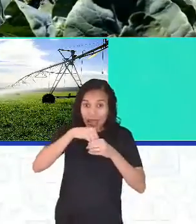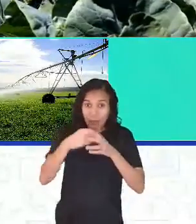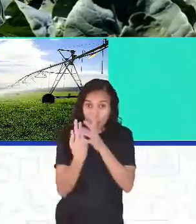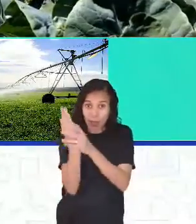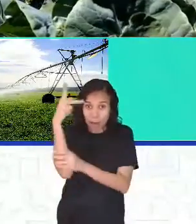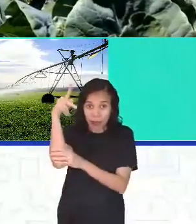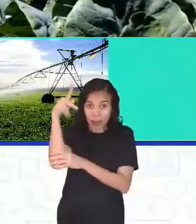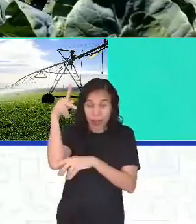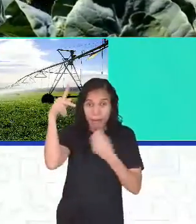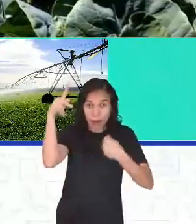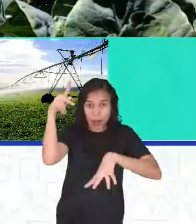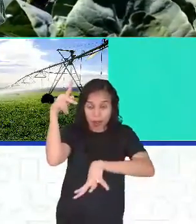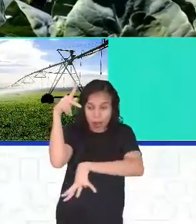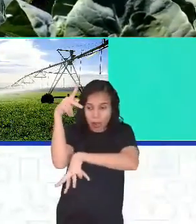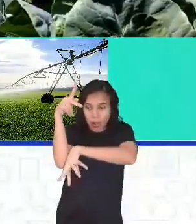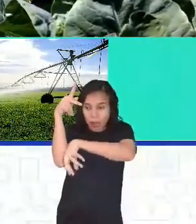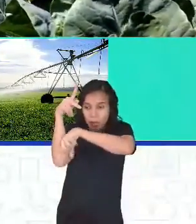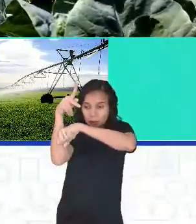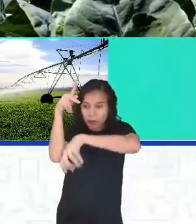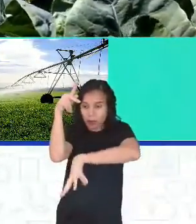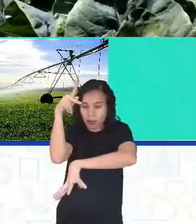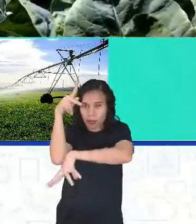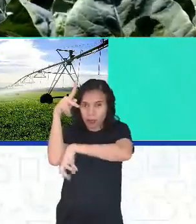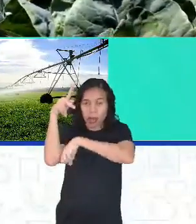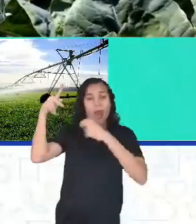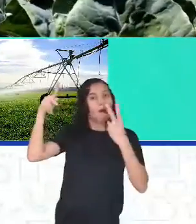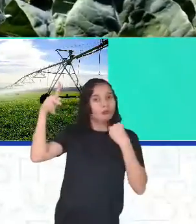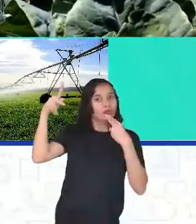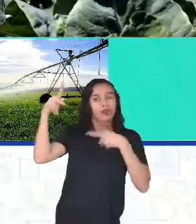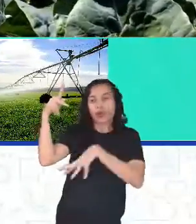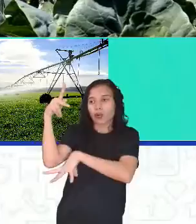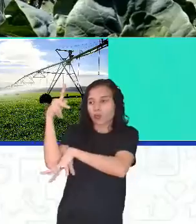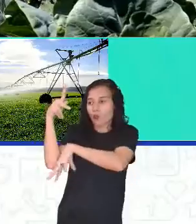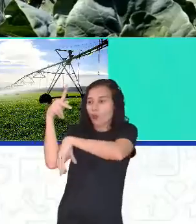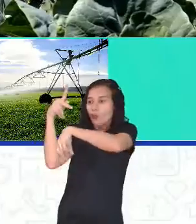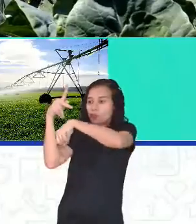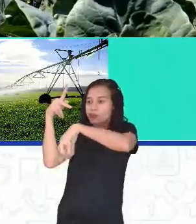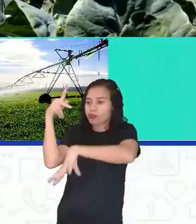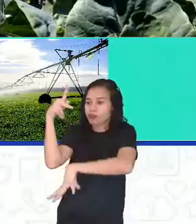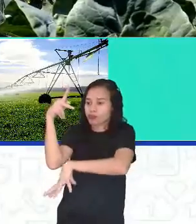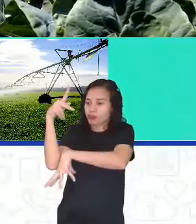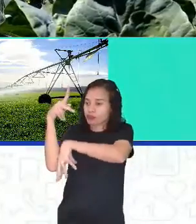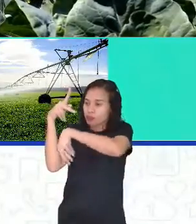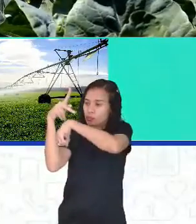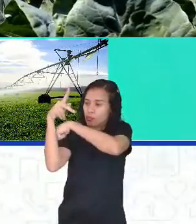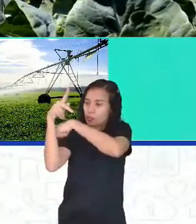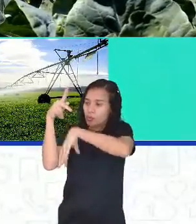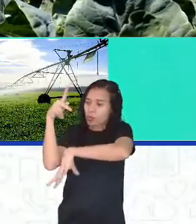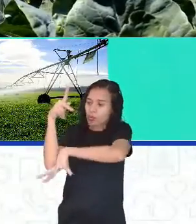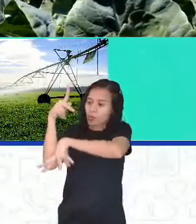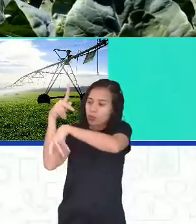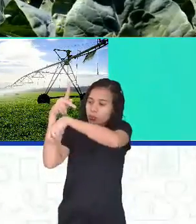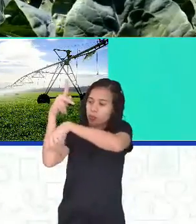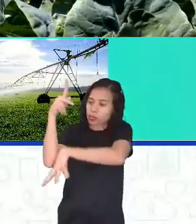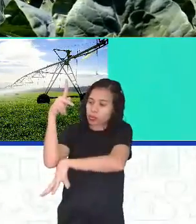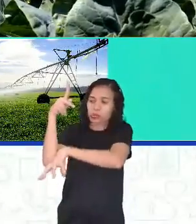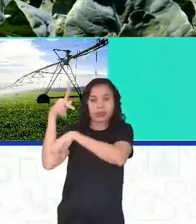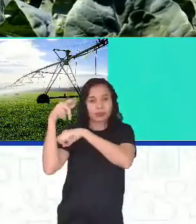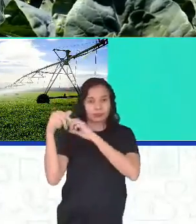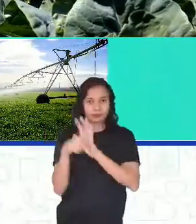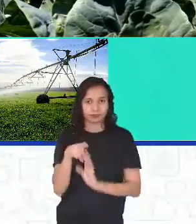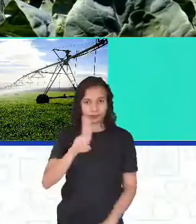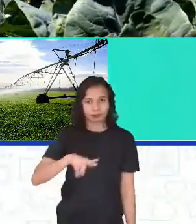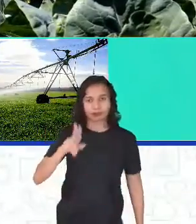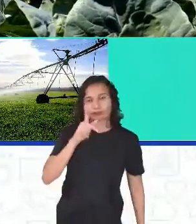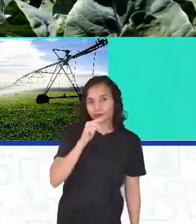vasinhos, e ela, para levar os nutrientes, ela precisa de um líquido. E aí vai ser essa questão aí, essa composição com a